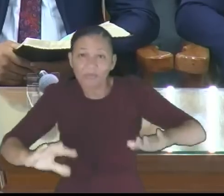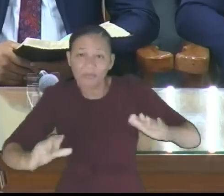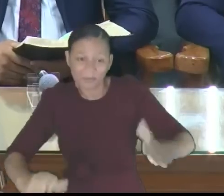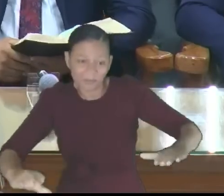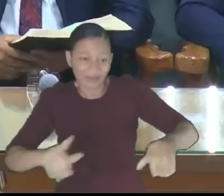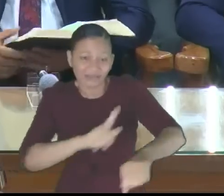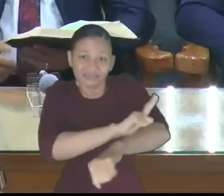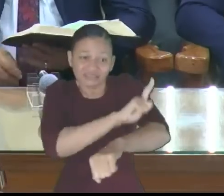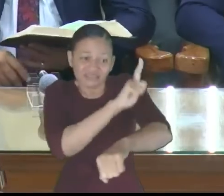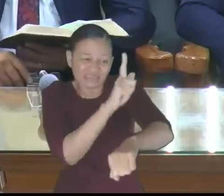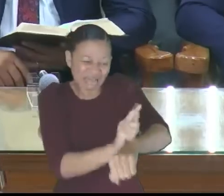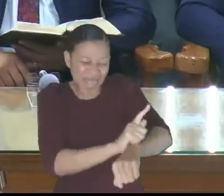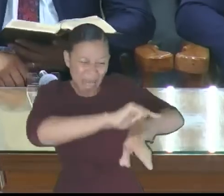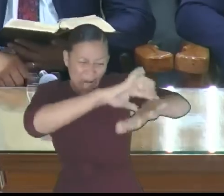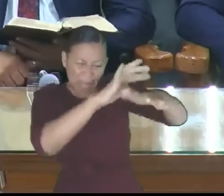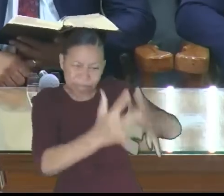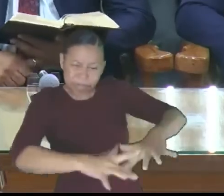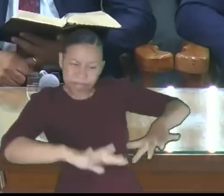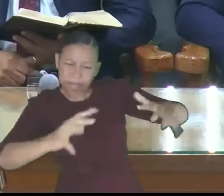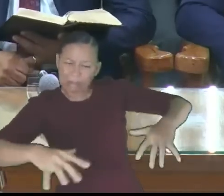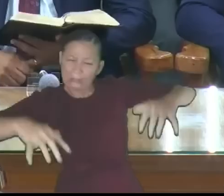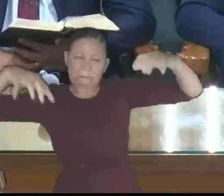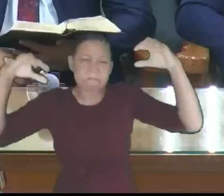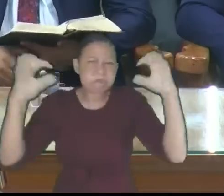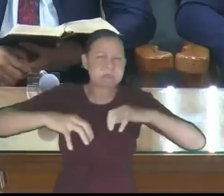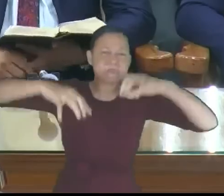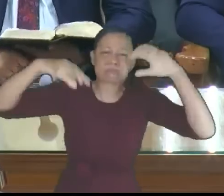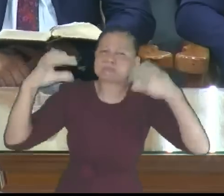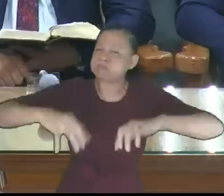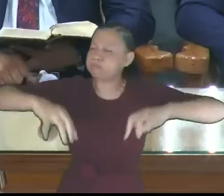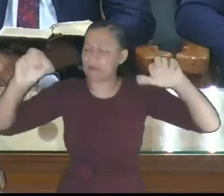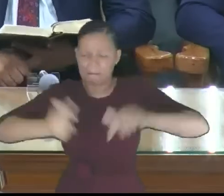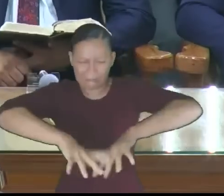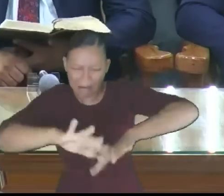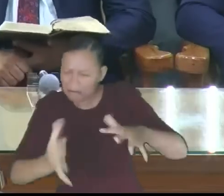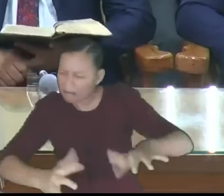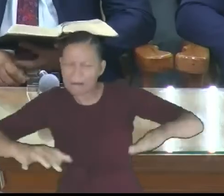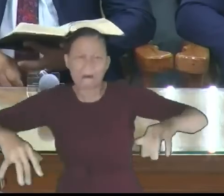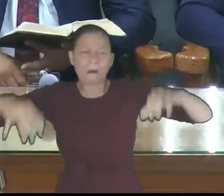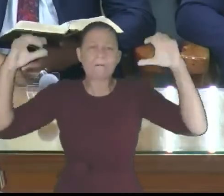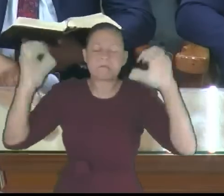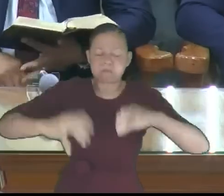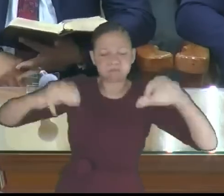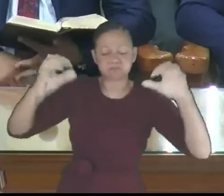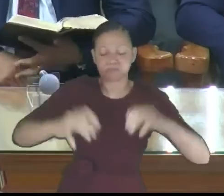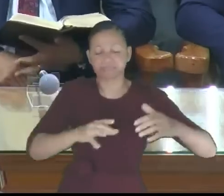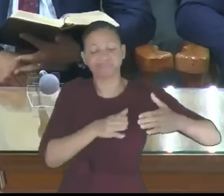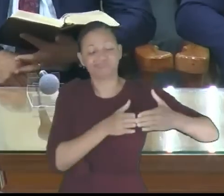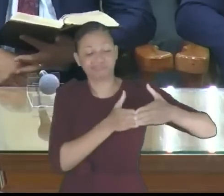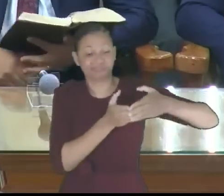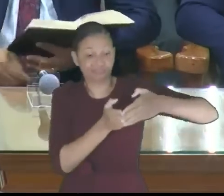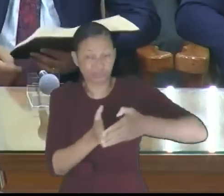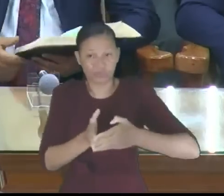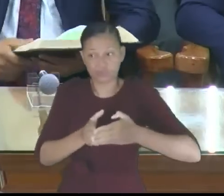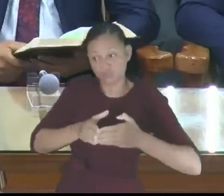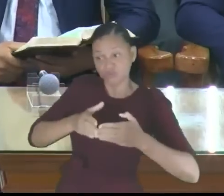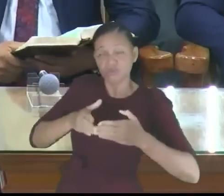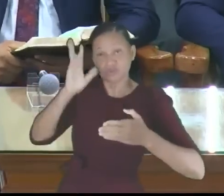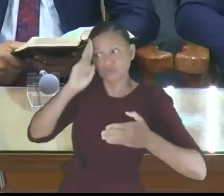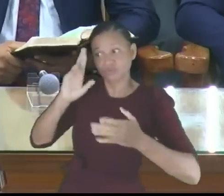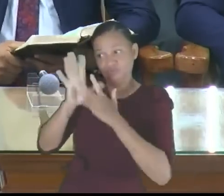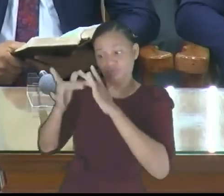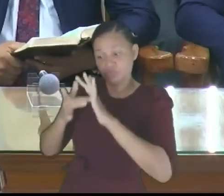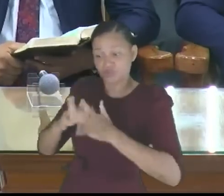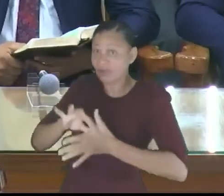que estava havendo uma grande tempestade. Estava havendo uma grande tempestade. E o Senhor Jesus, como homem, não como